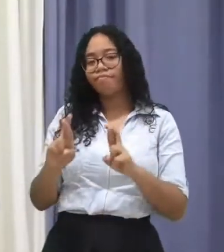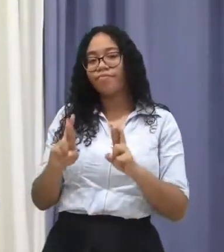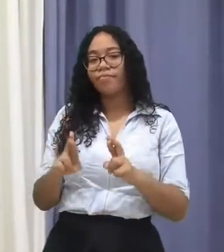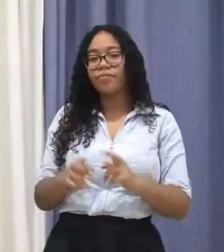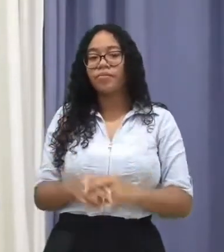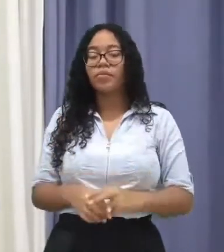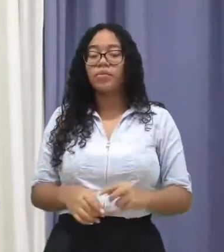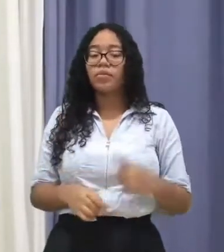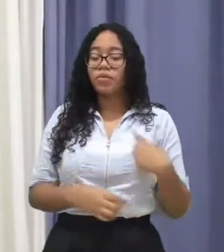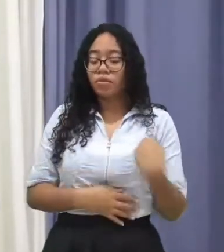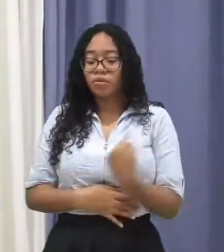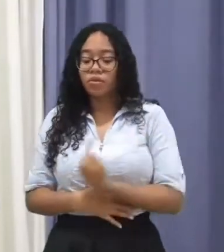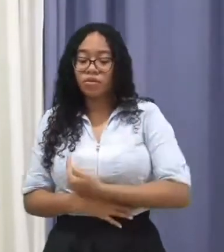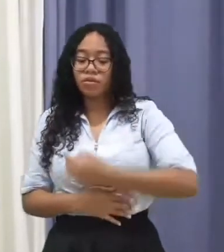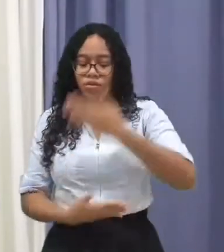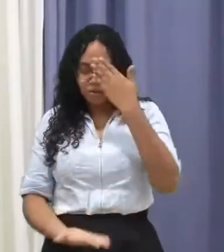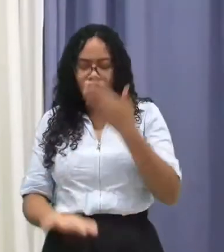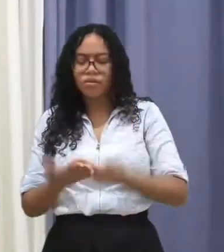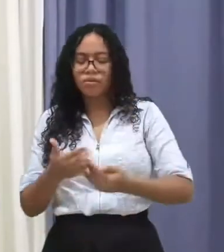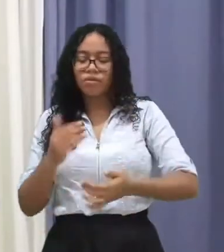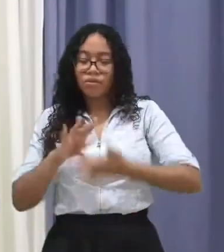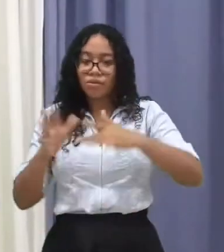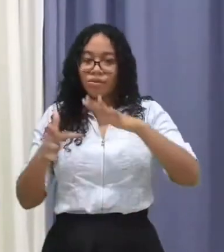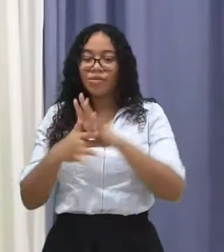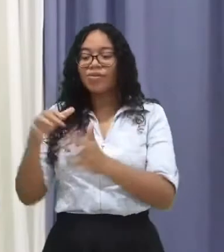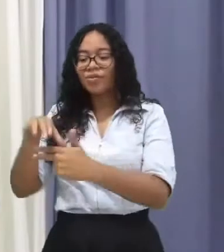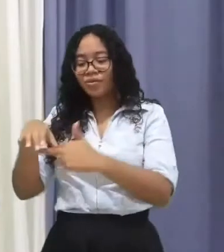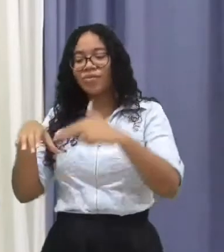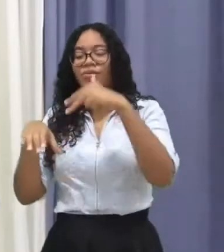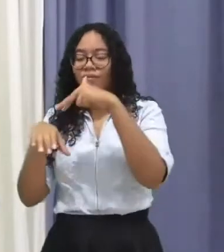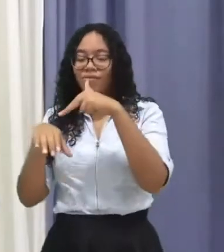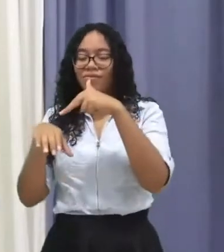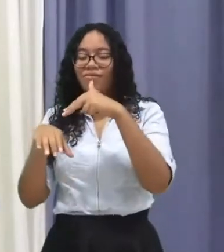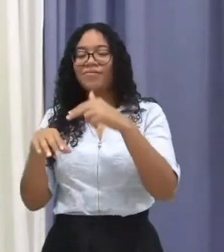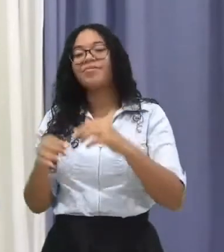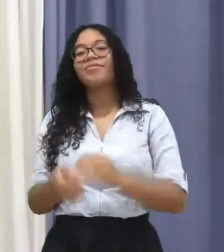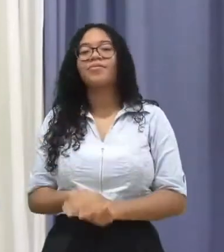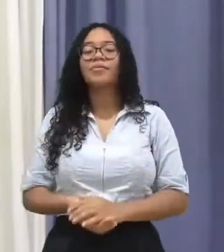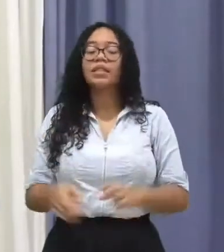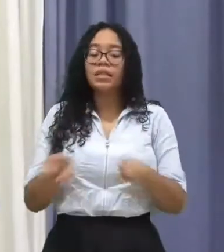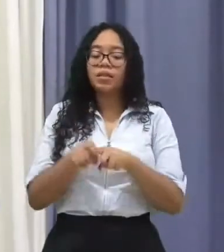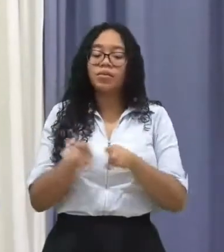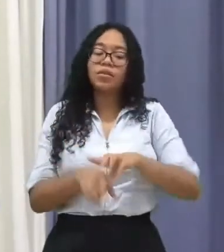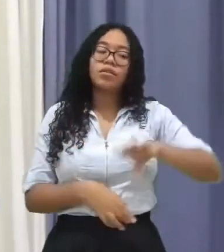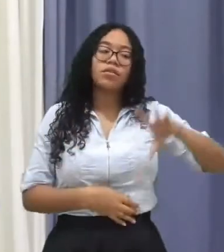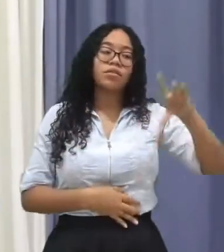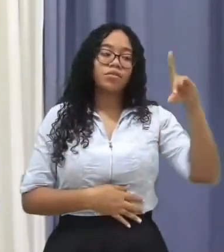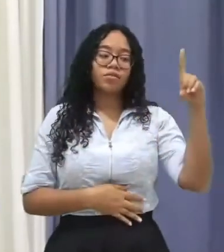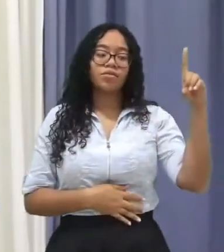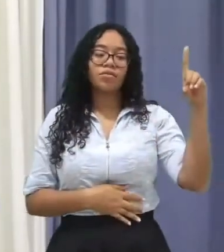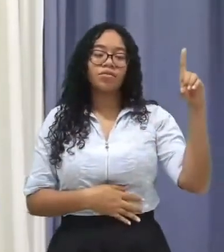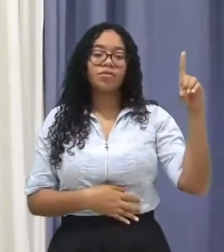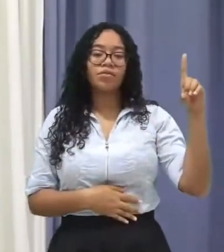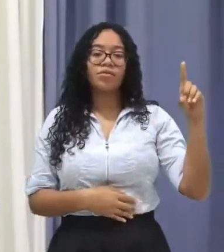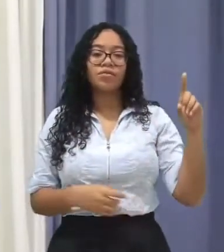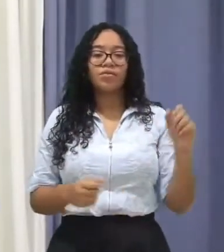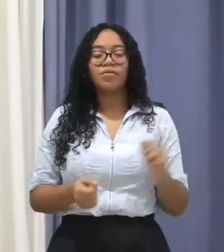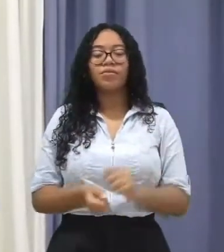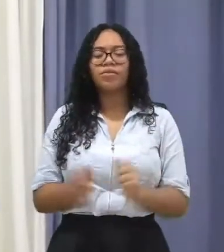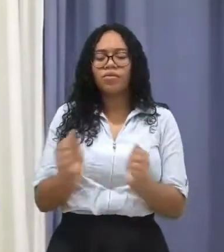cremos que Jesus morreu e ressuscitou, assim também Deus, mediante